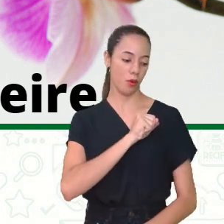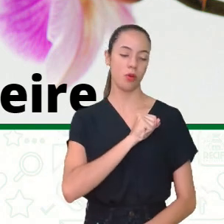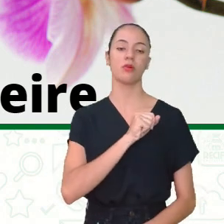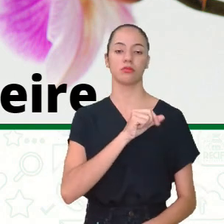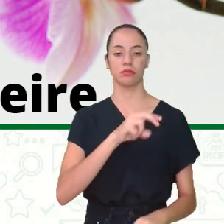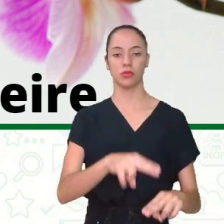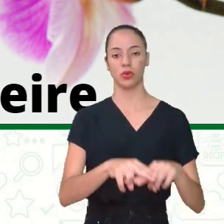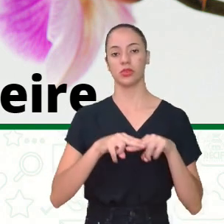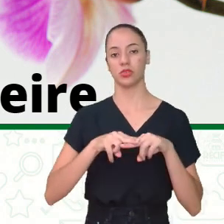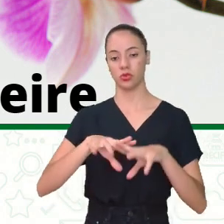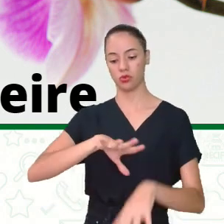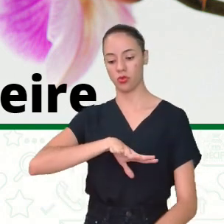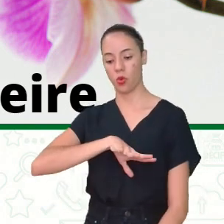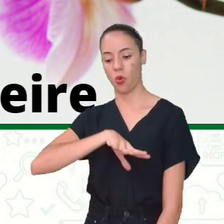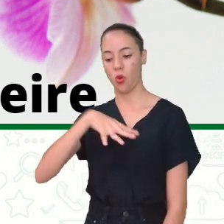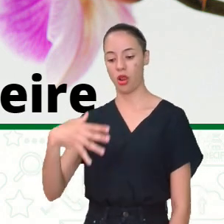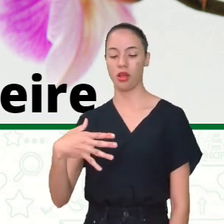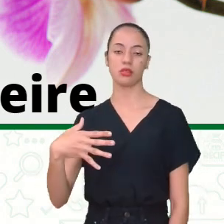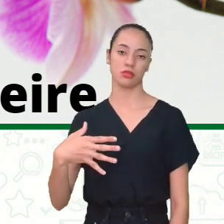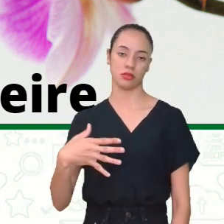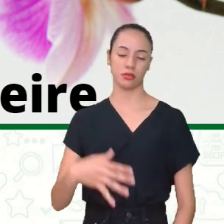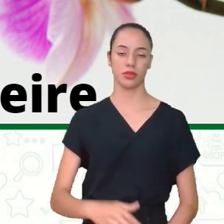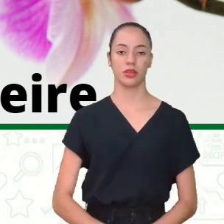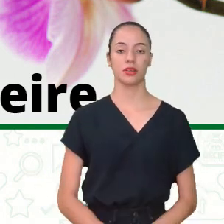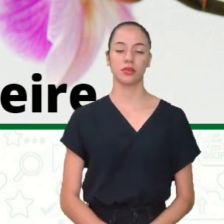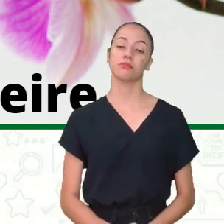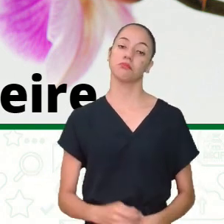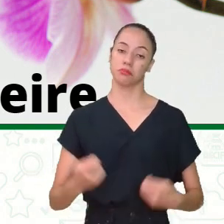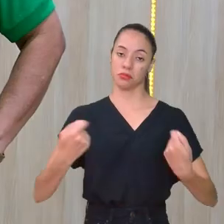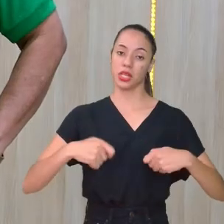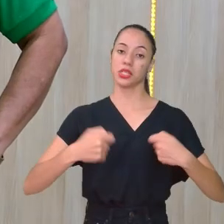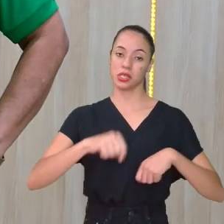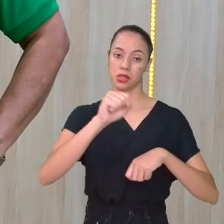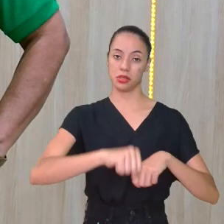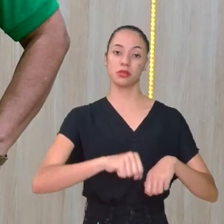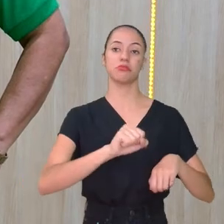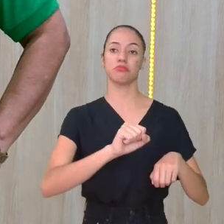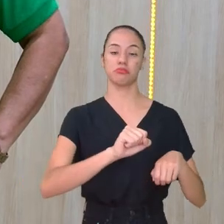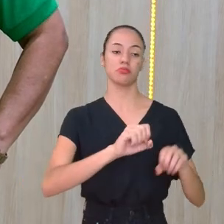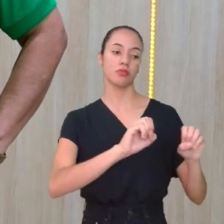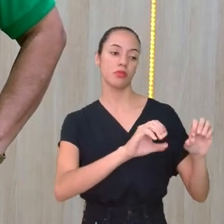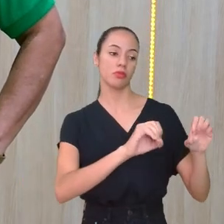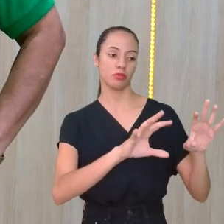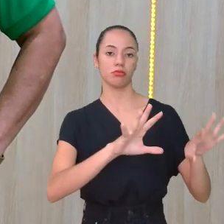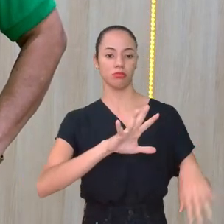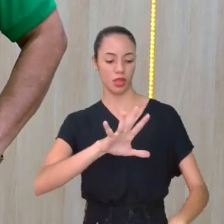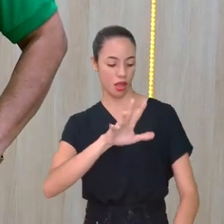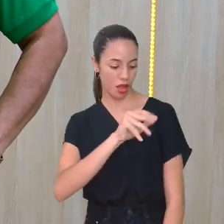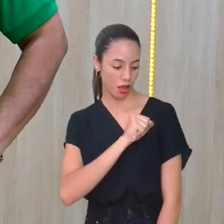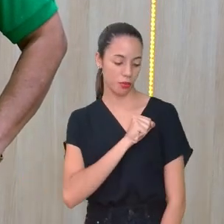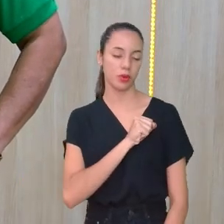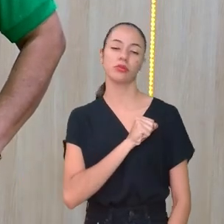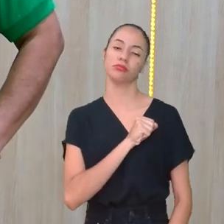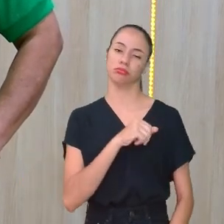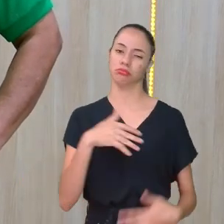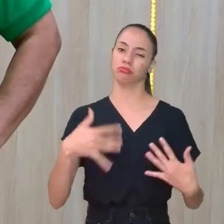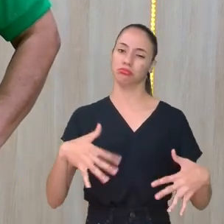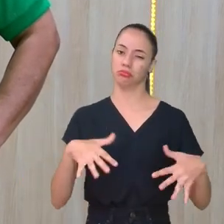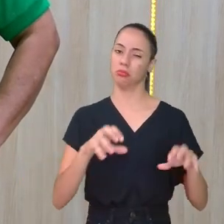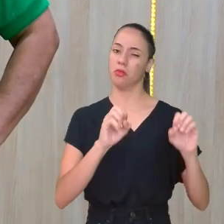coragem. Tem que ser, né, um ato de amor. Como é importante a